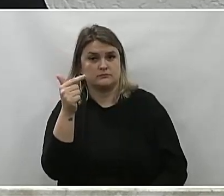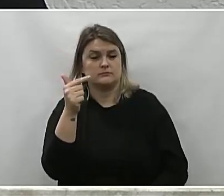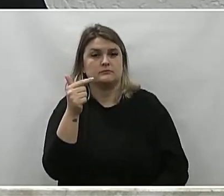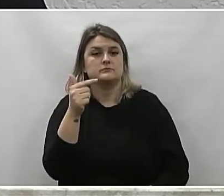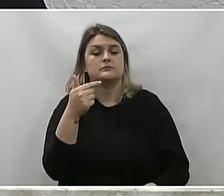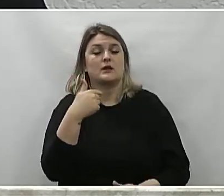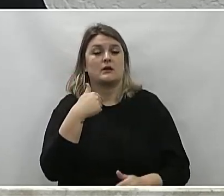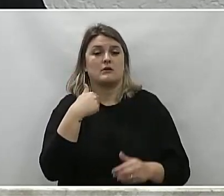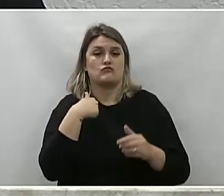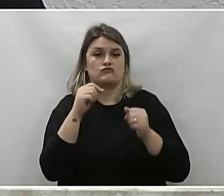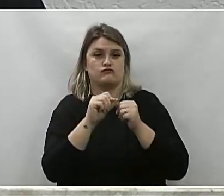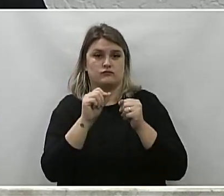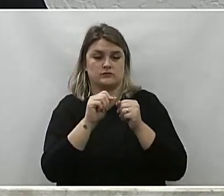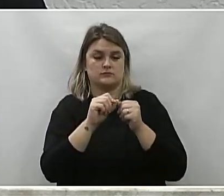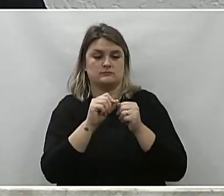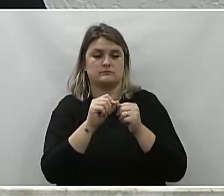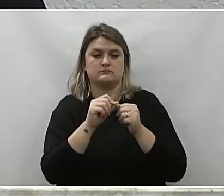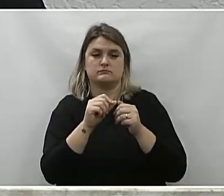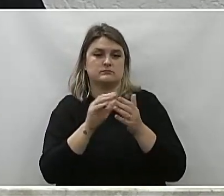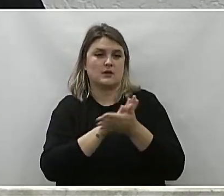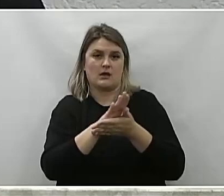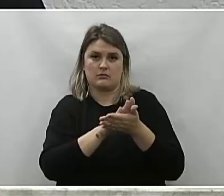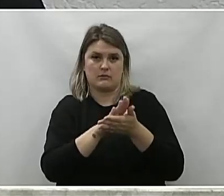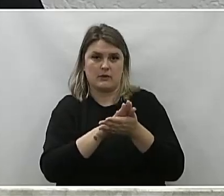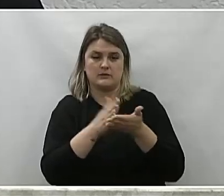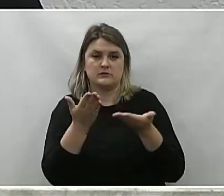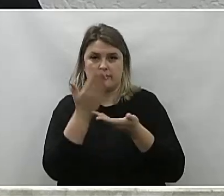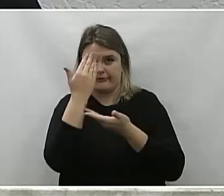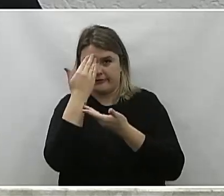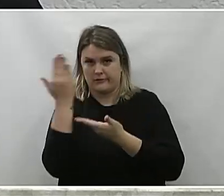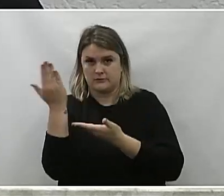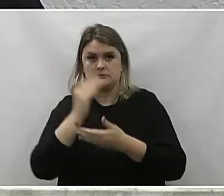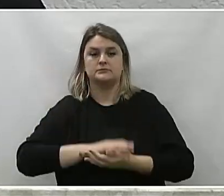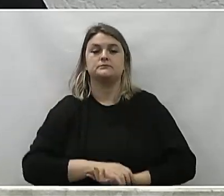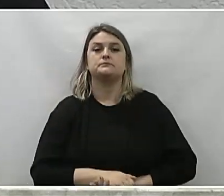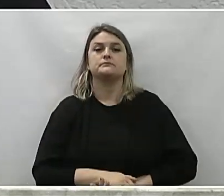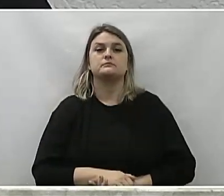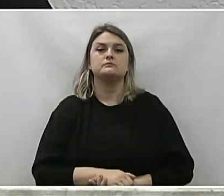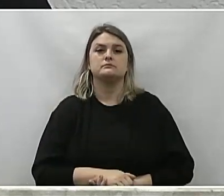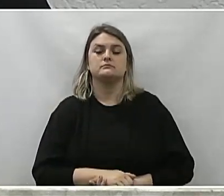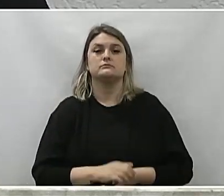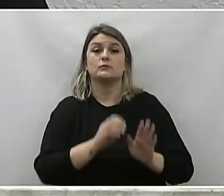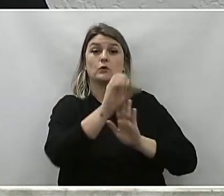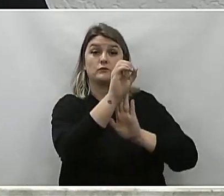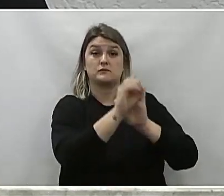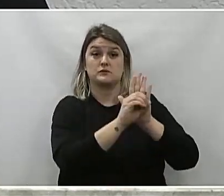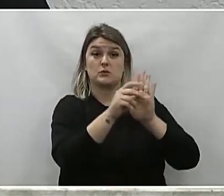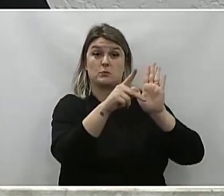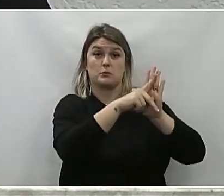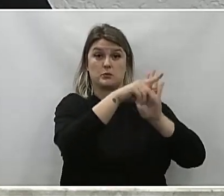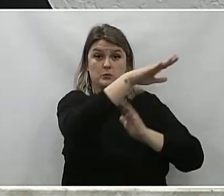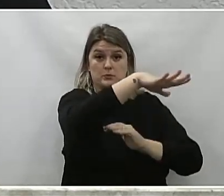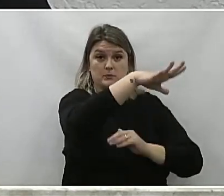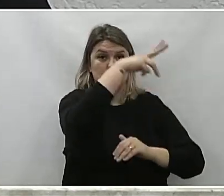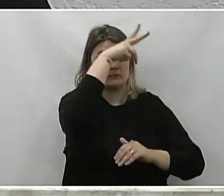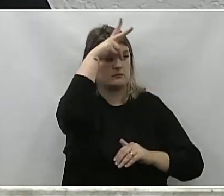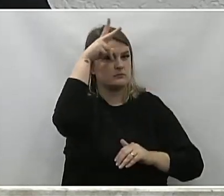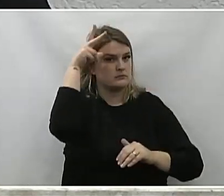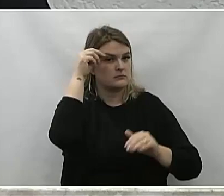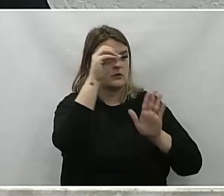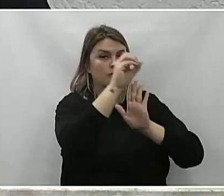de minha autoria sem mais para o momento Desde já agradeço ofícios do executivo